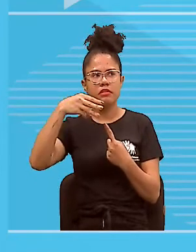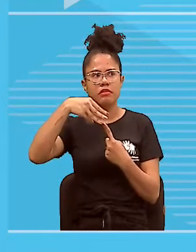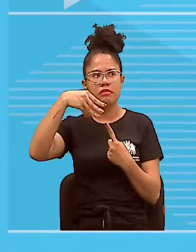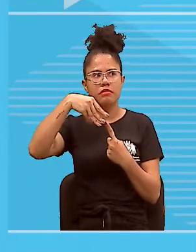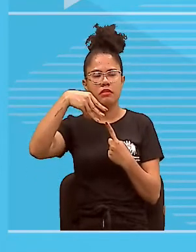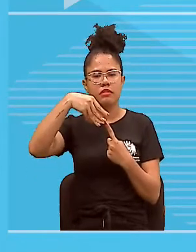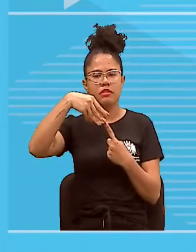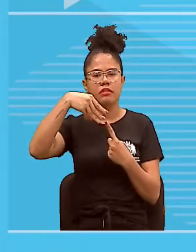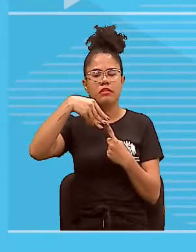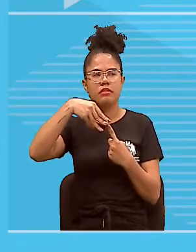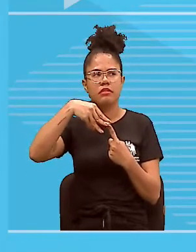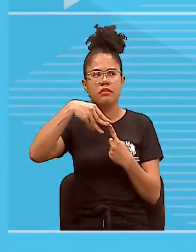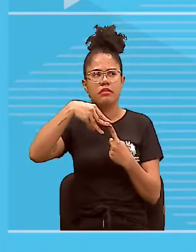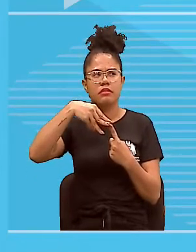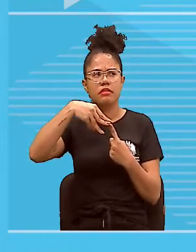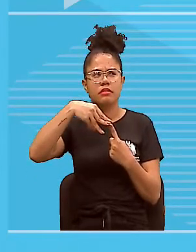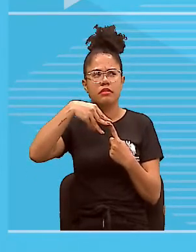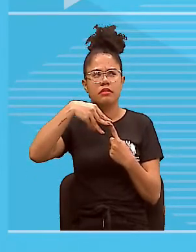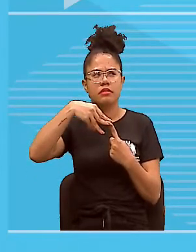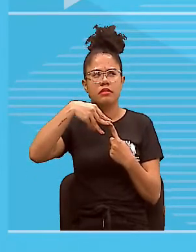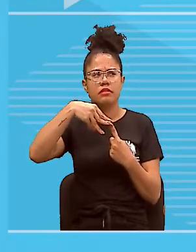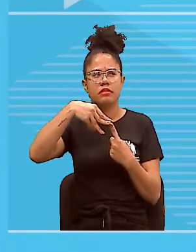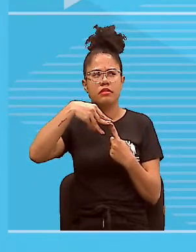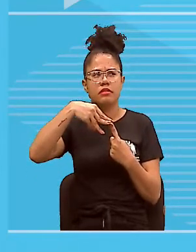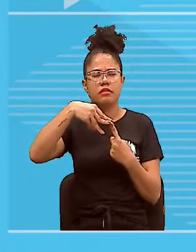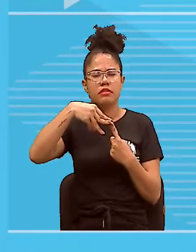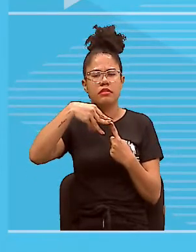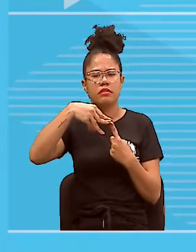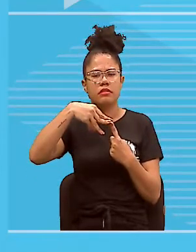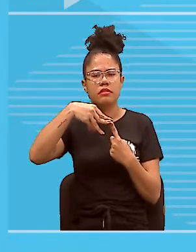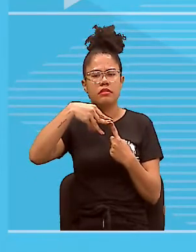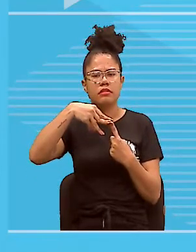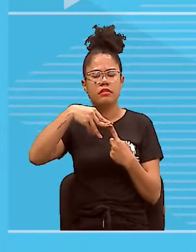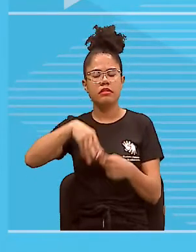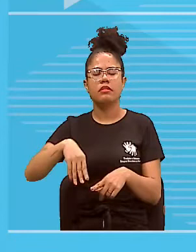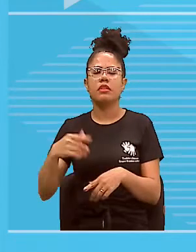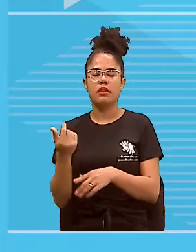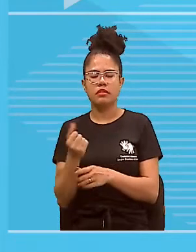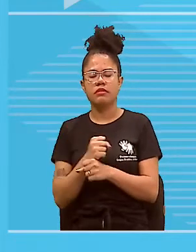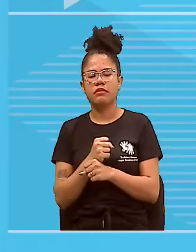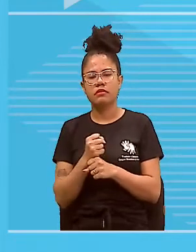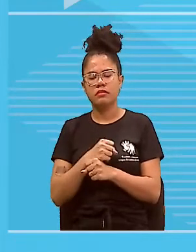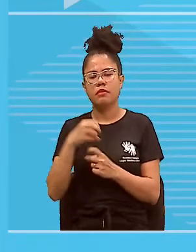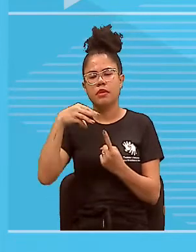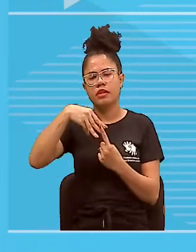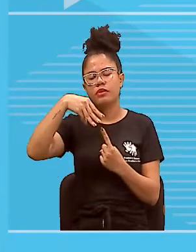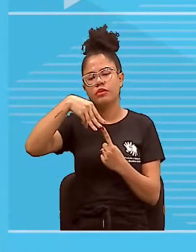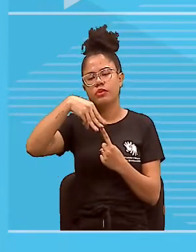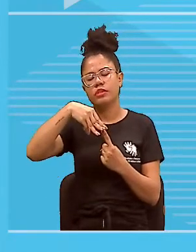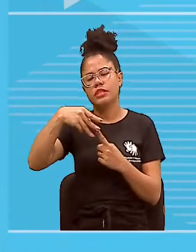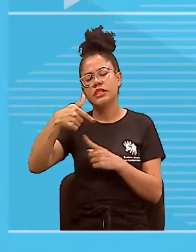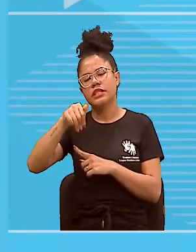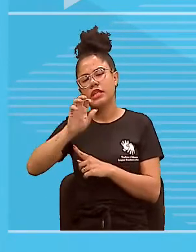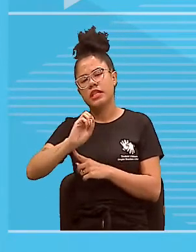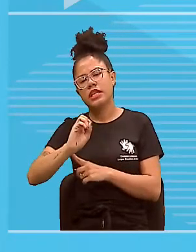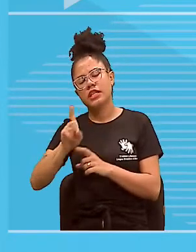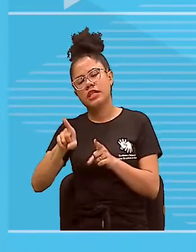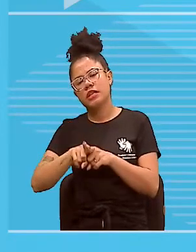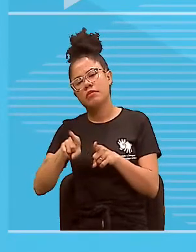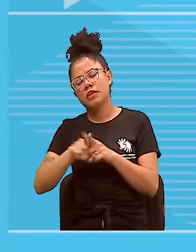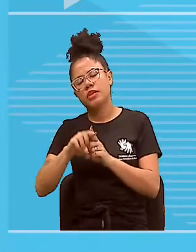Não ainda não acho que a McDonald's chegou no Brasil nos anos 70 foi 80 a tia Joyce perguntou sobre